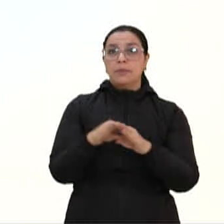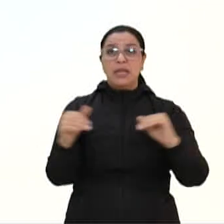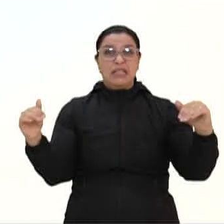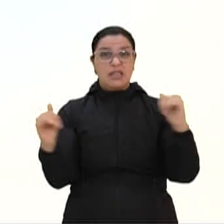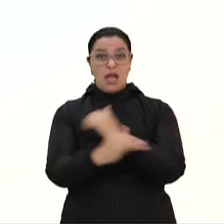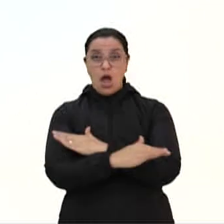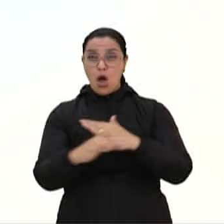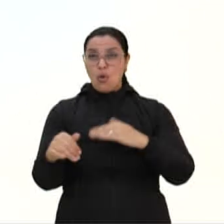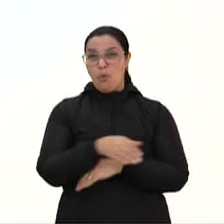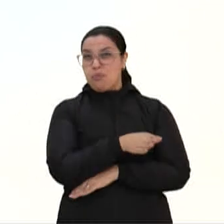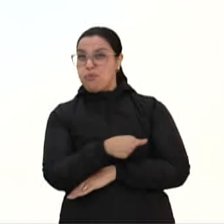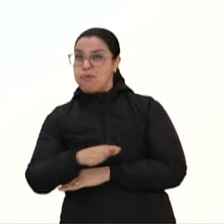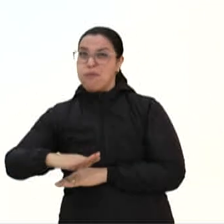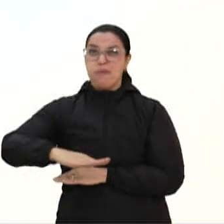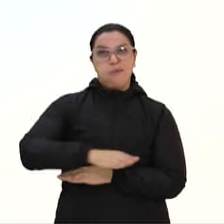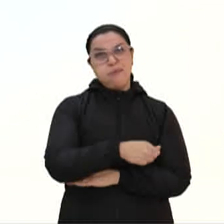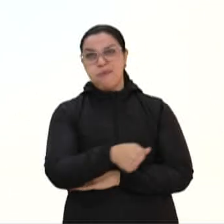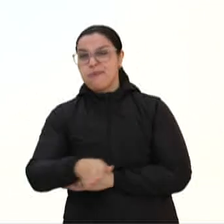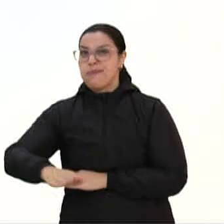asfalto